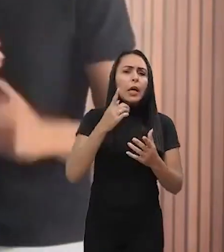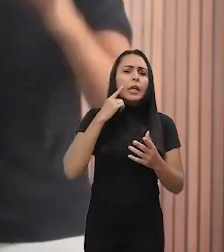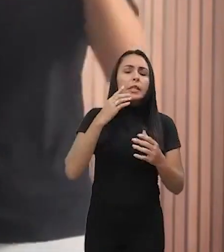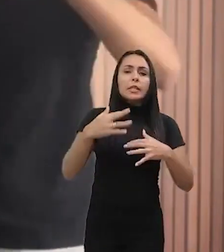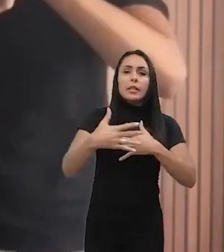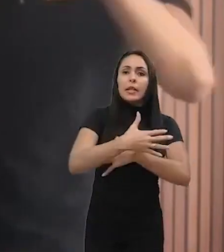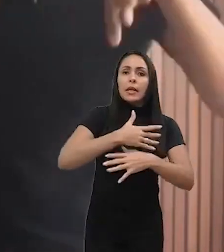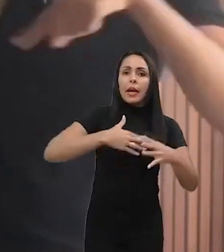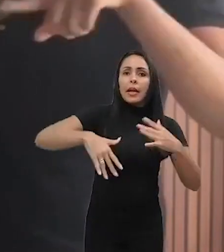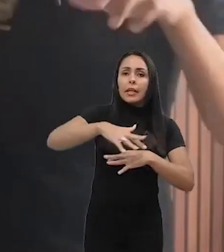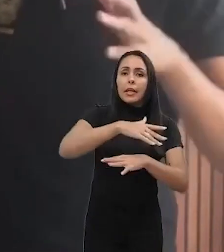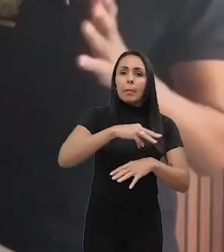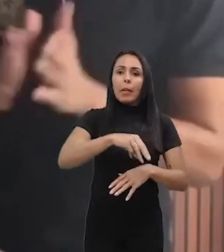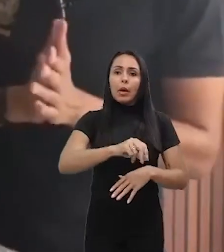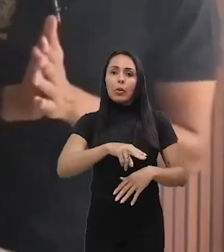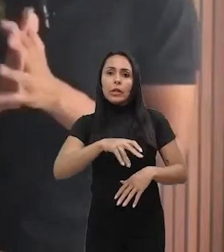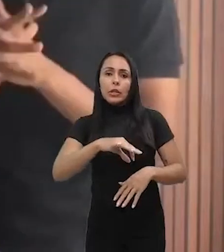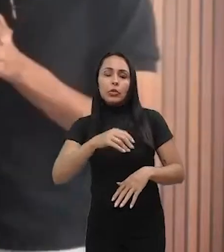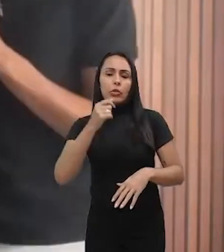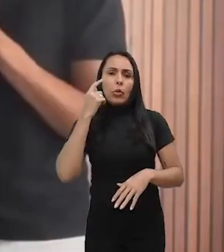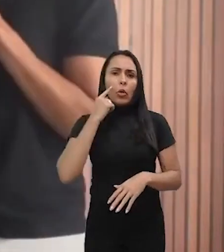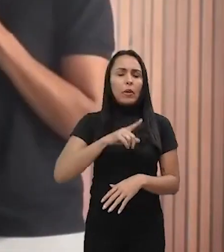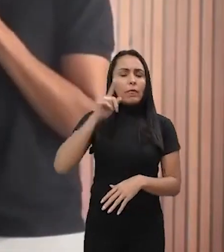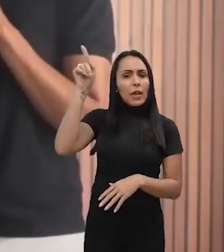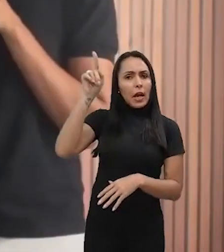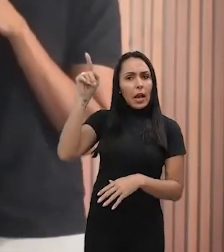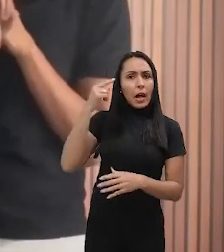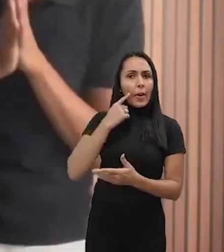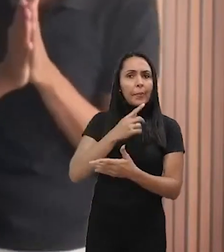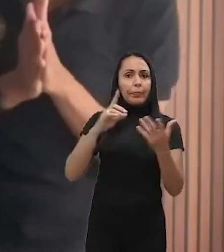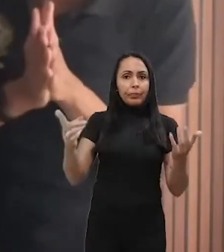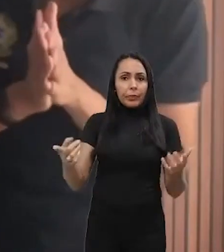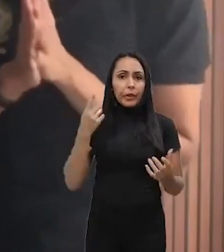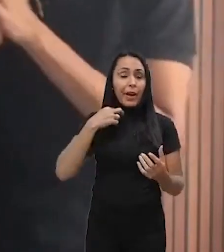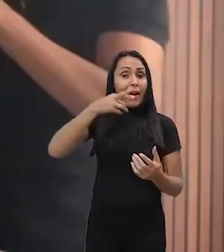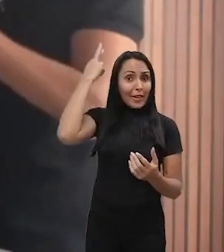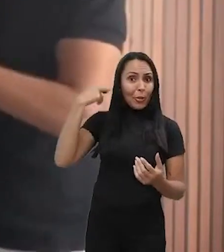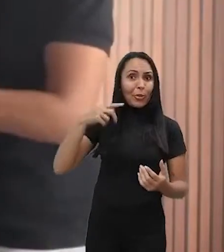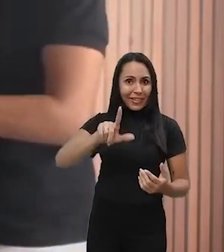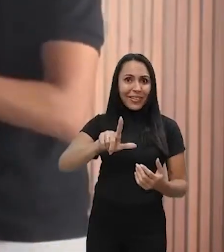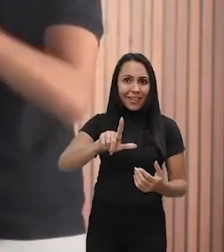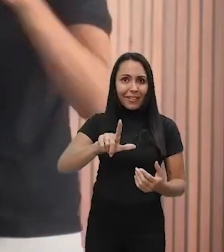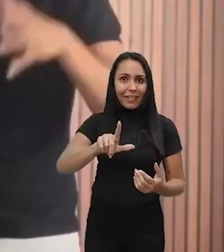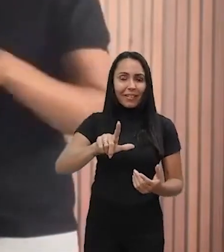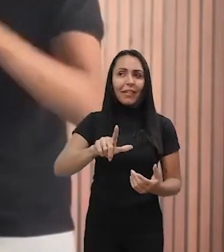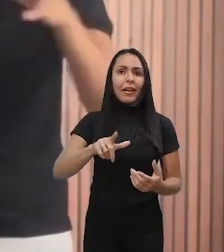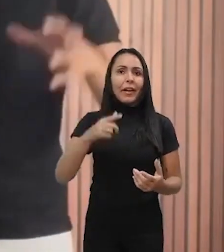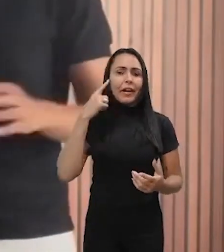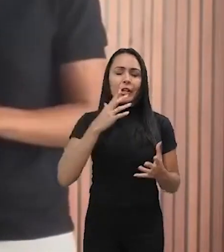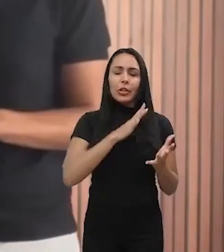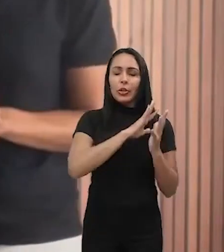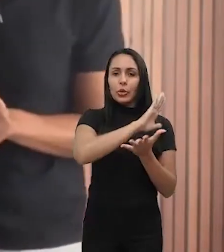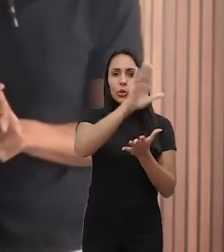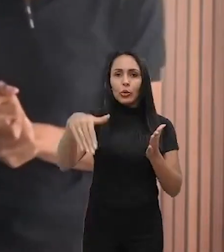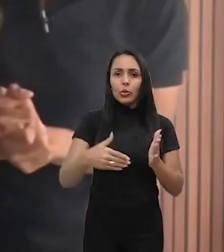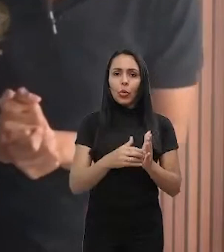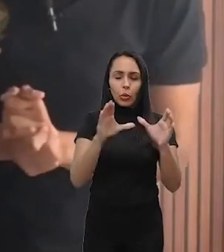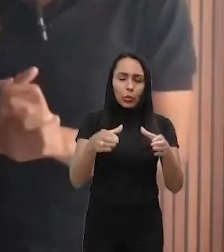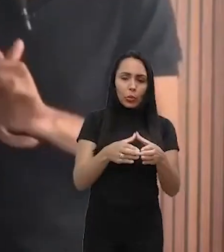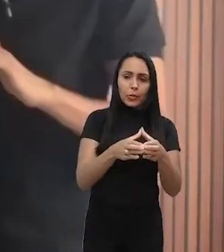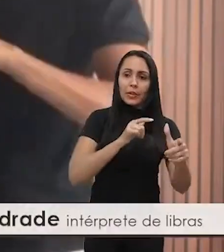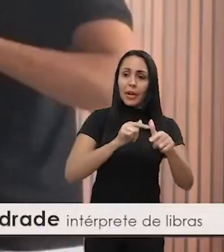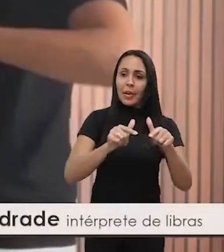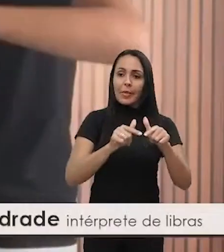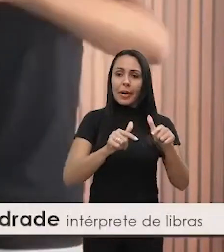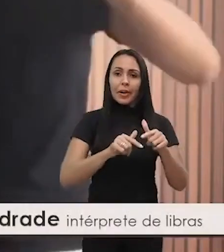a cidade Maurícia, onde hoje fica o Palácio do Campo das Princesas, onde fica a governadora Raquel Lira e toda a sua equipe de